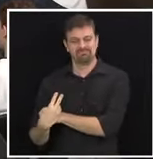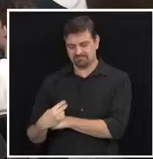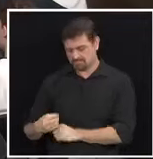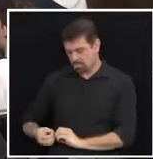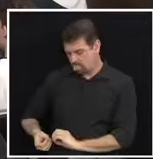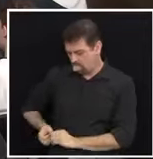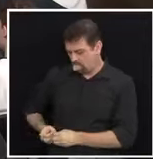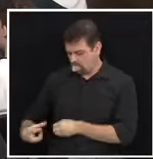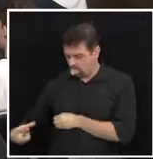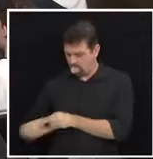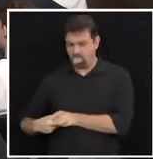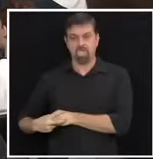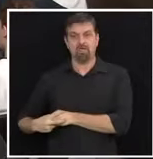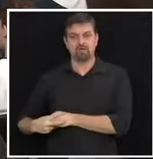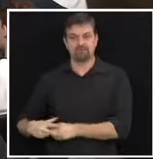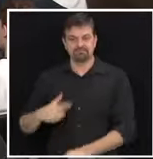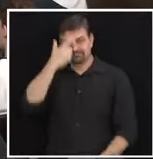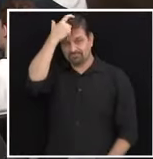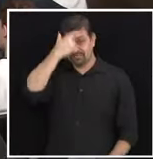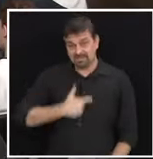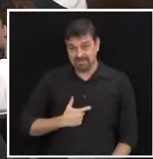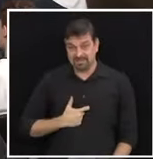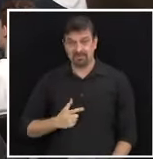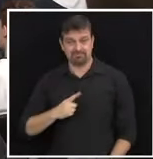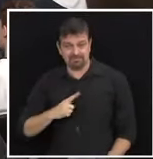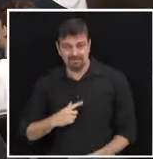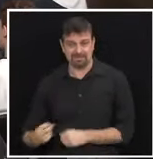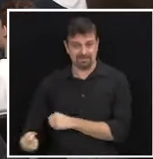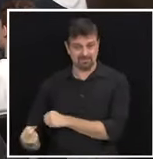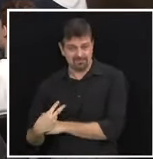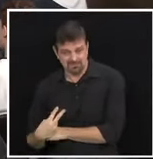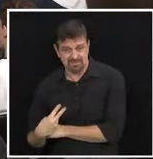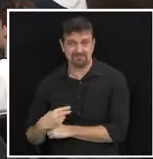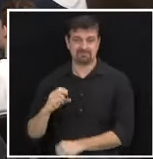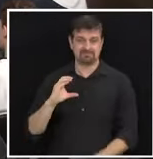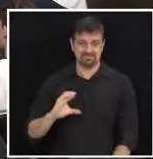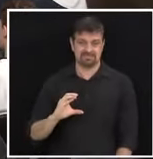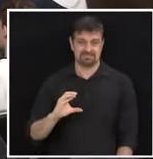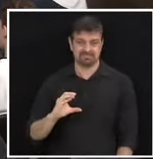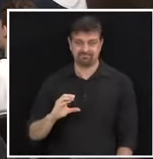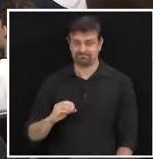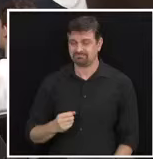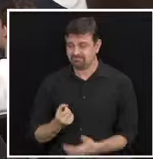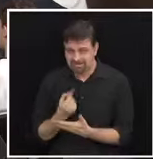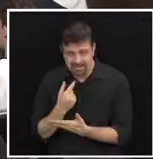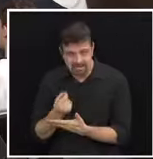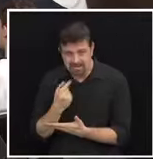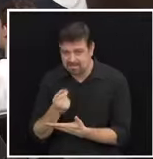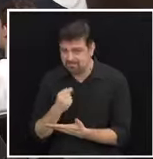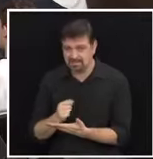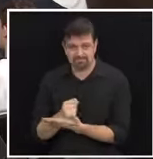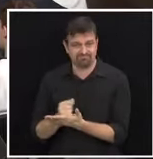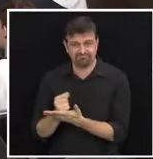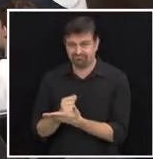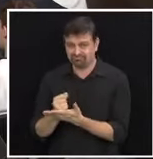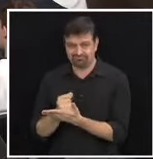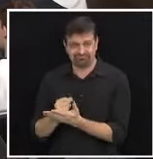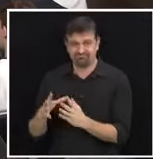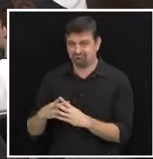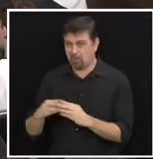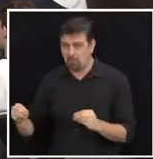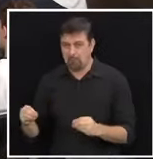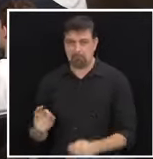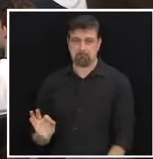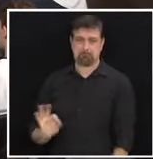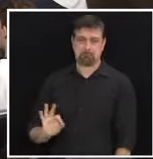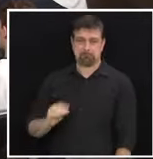novo. Então, eu sou um portador do vírus da hepatite C não respondedor. A minha